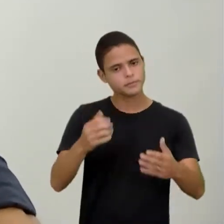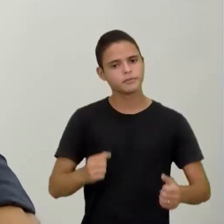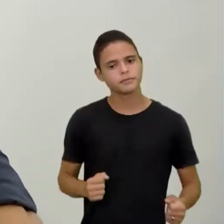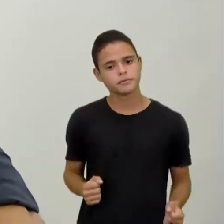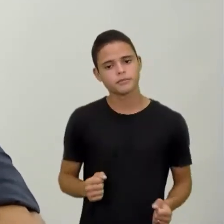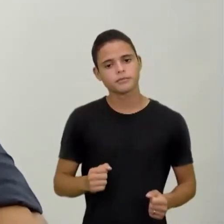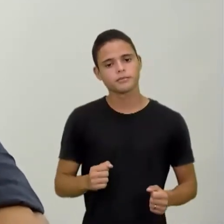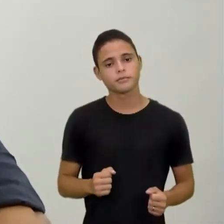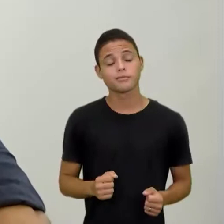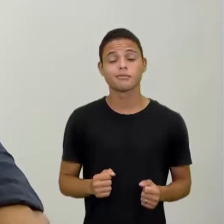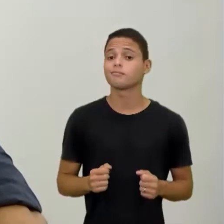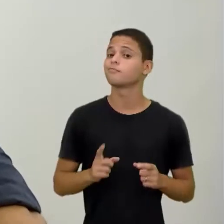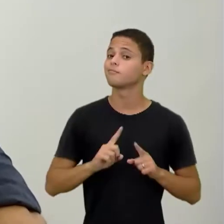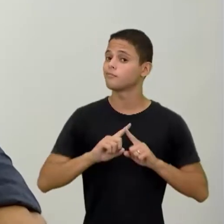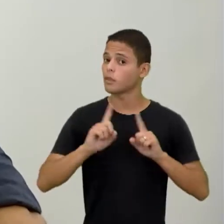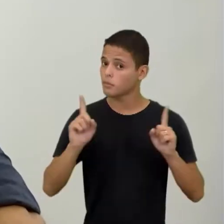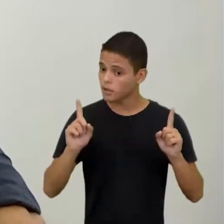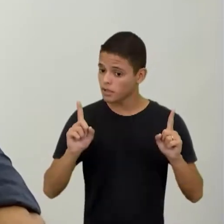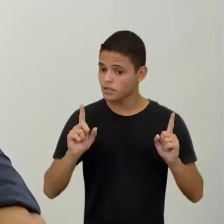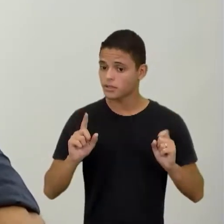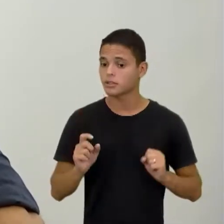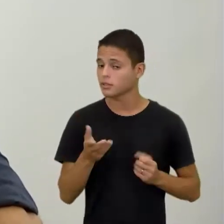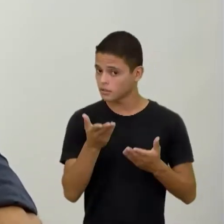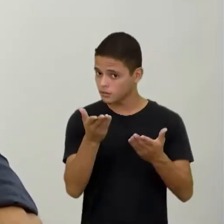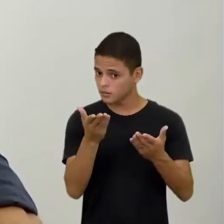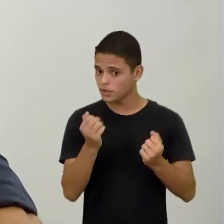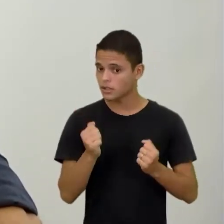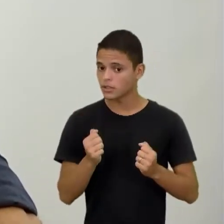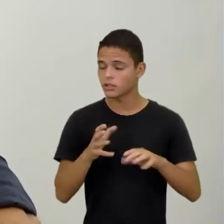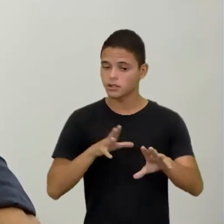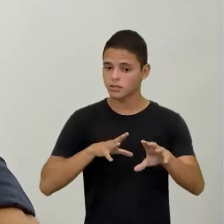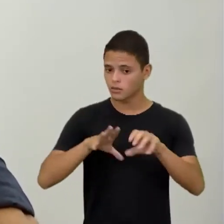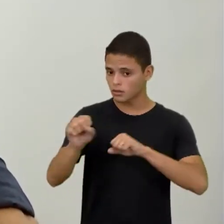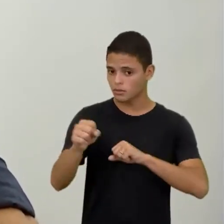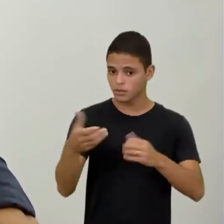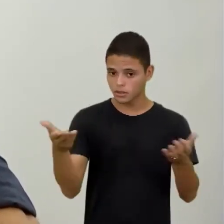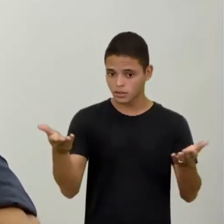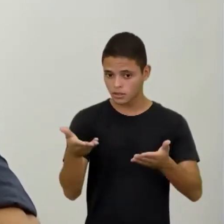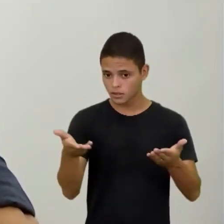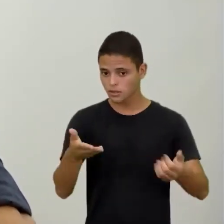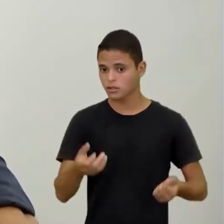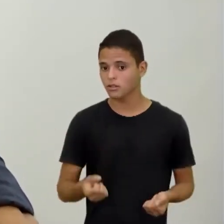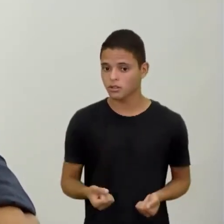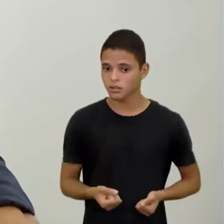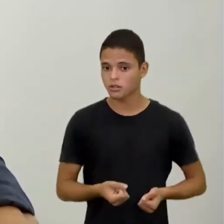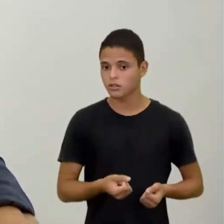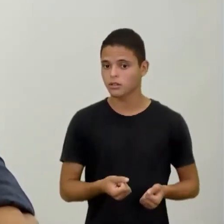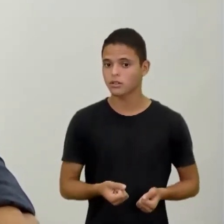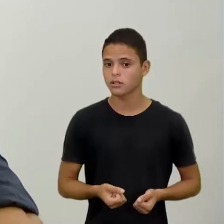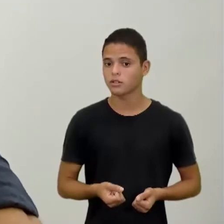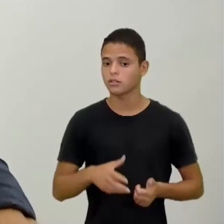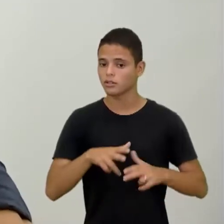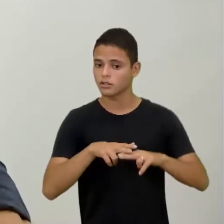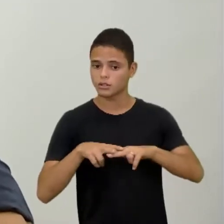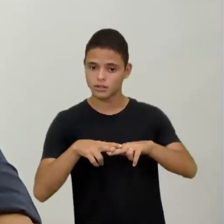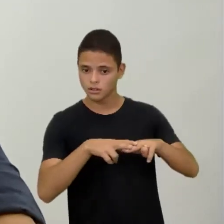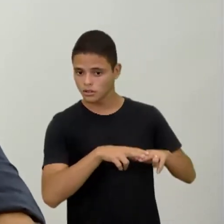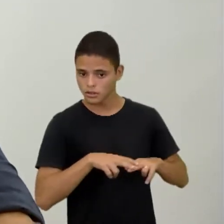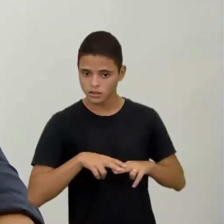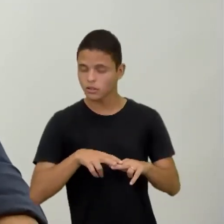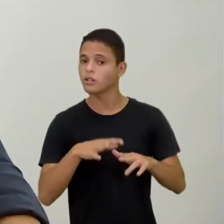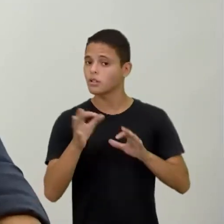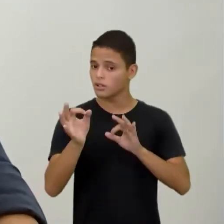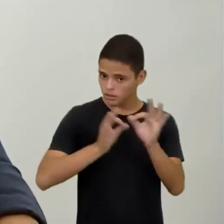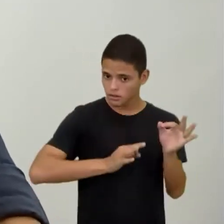mesmo. Porém, para vocês que estão terminando a terceira série agora, se você está aqui, você vai terminar a terceira série. Fica tranquilo, faça as